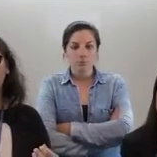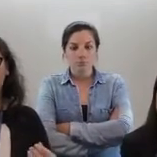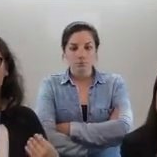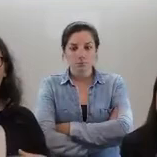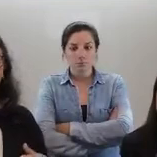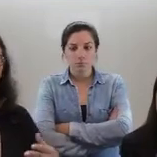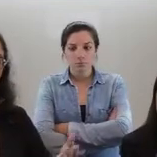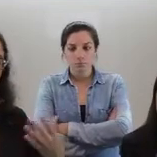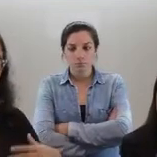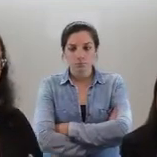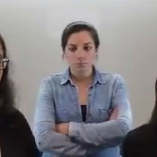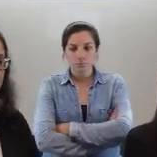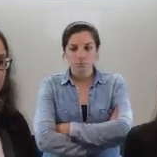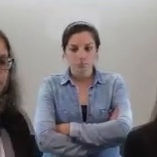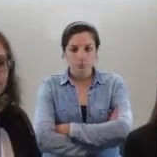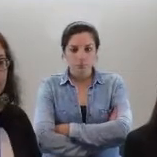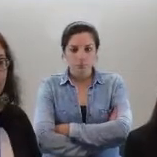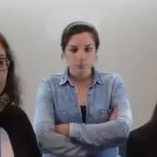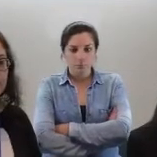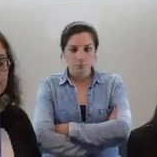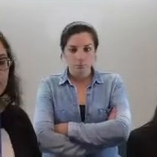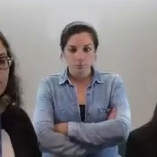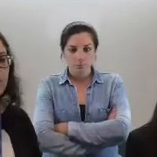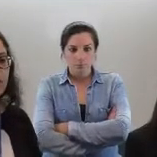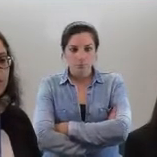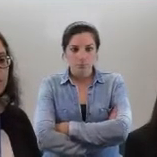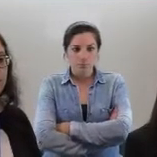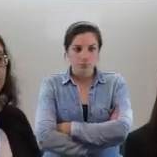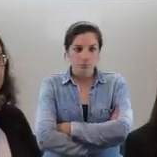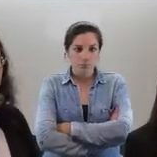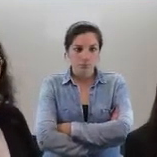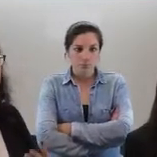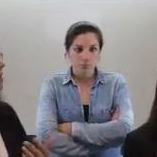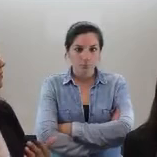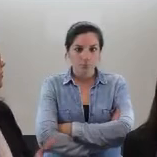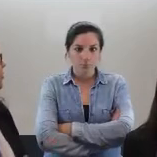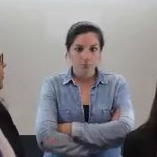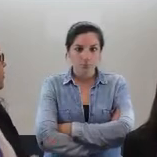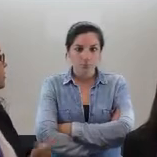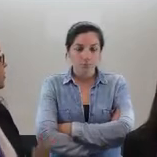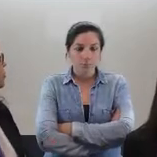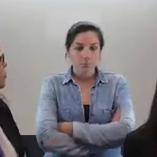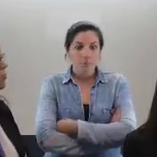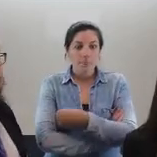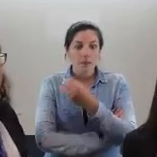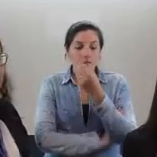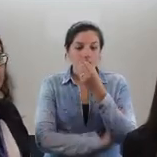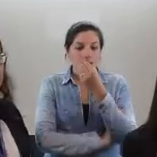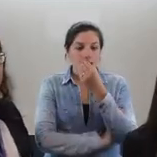e atualiza a biblioteca, que aí ela vai aparecer. Você pode pesquisar, deixa eu dar uma olhadinha aqui. Um livro, prof, algum